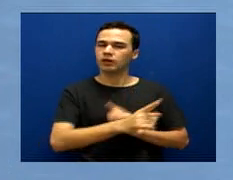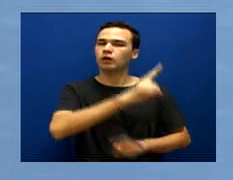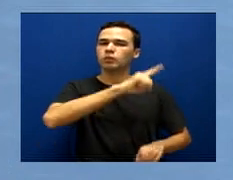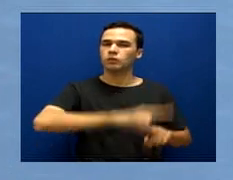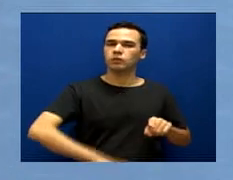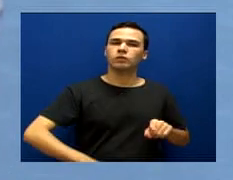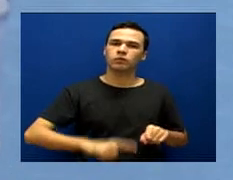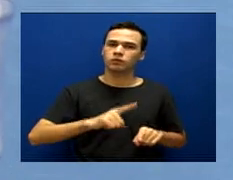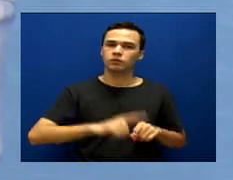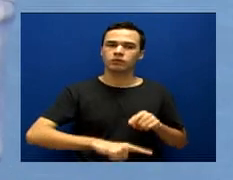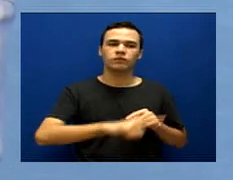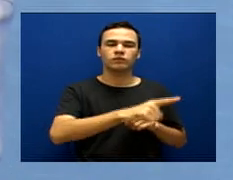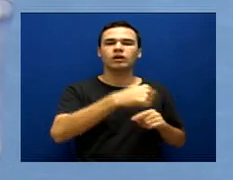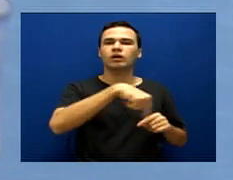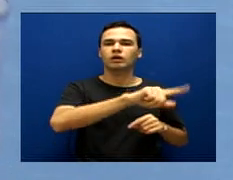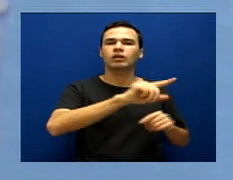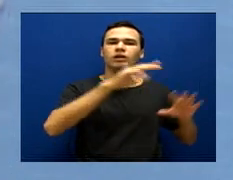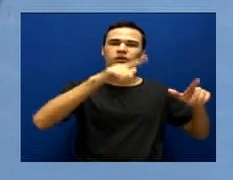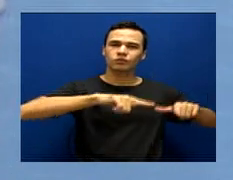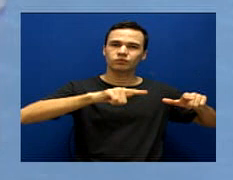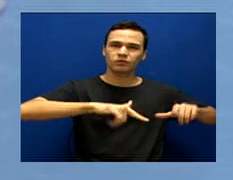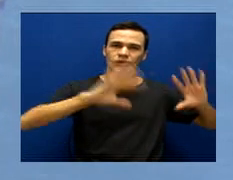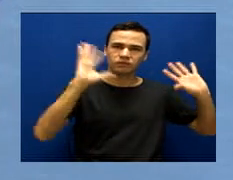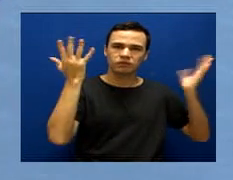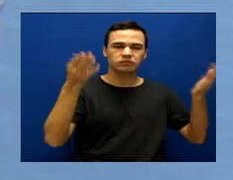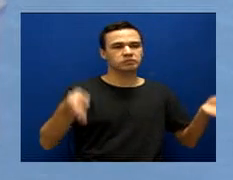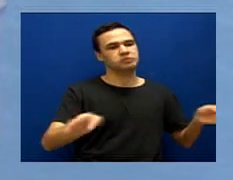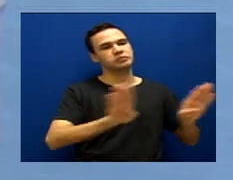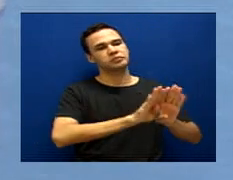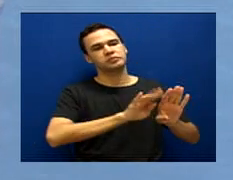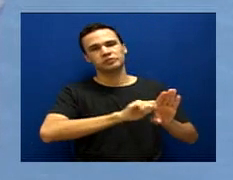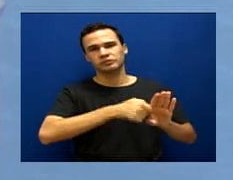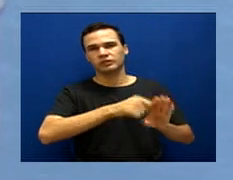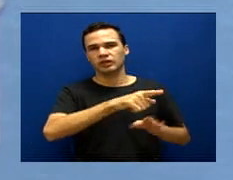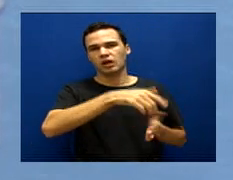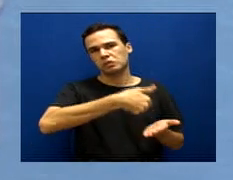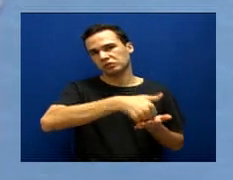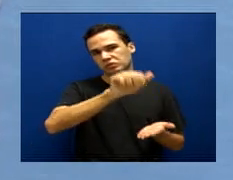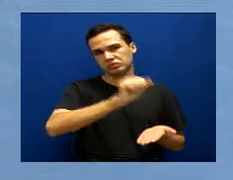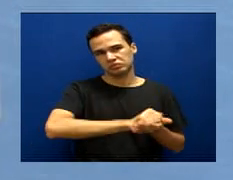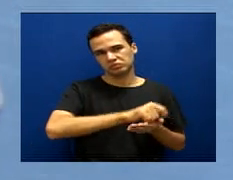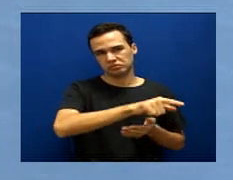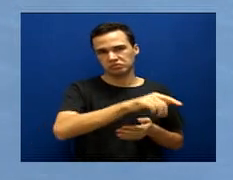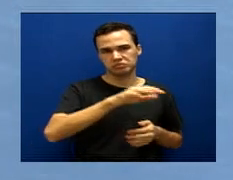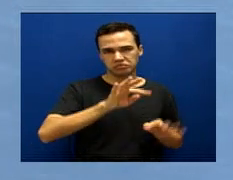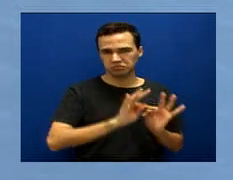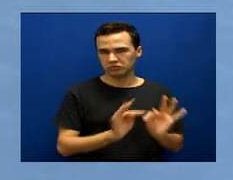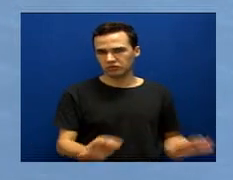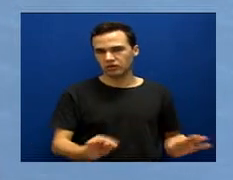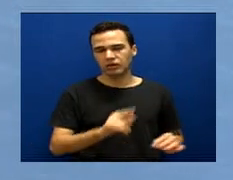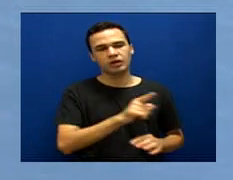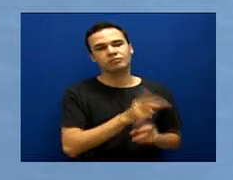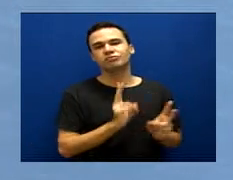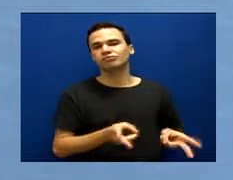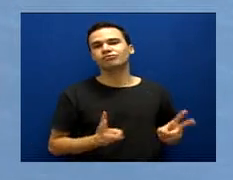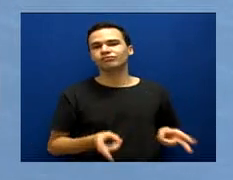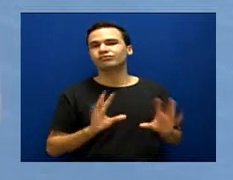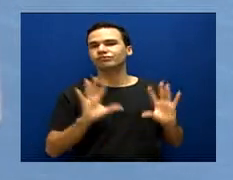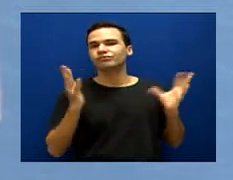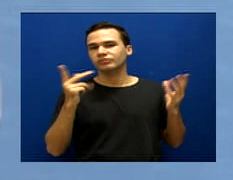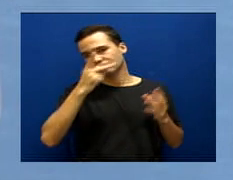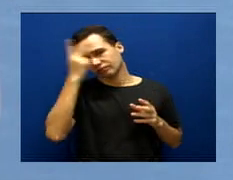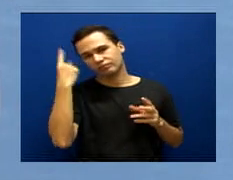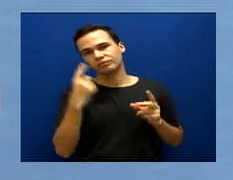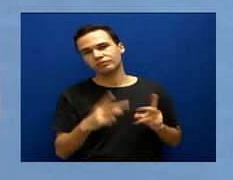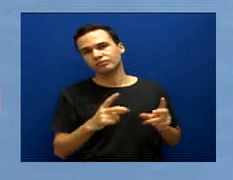proíba que venha fechar o evento. Tá? Sempre deixa margem, uma multa sem vergonha, né? E que mantém o evento continuando. Isso para quem vende animal,